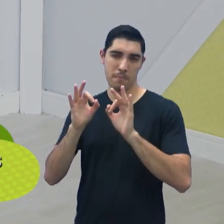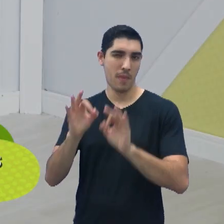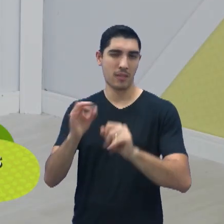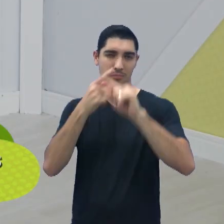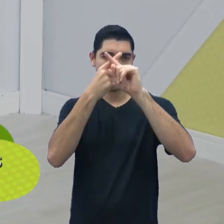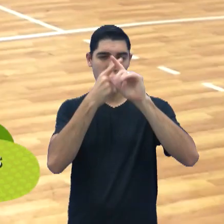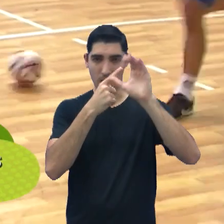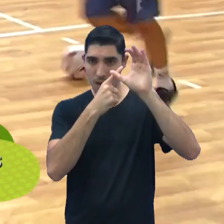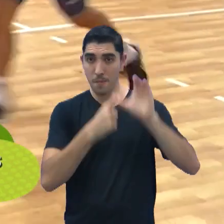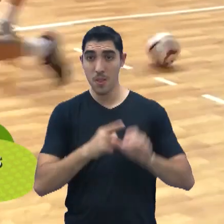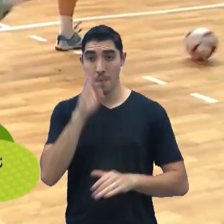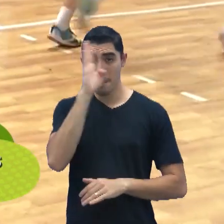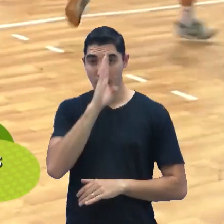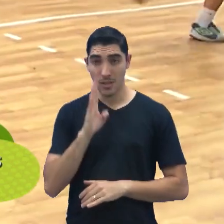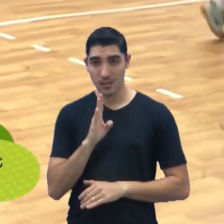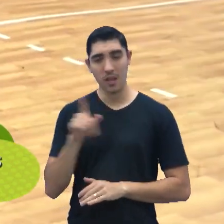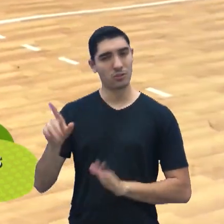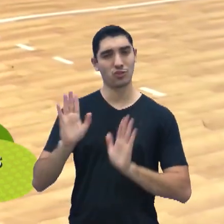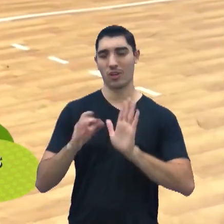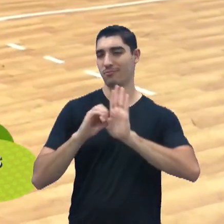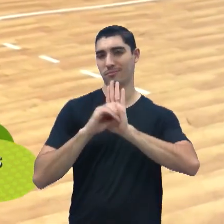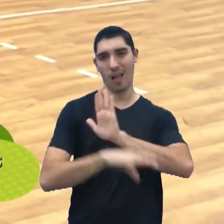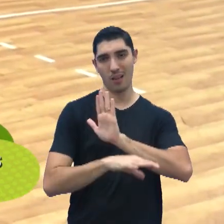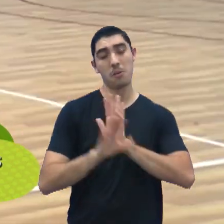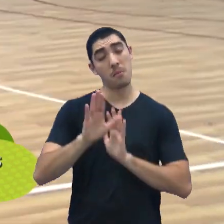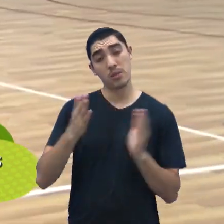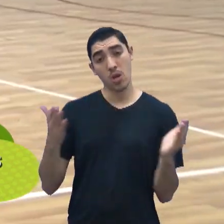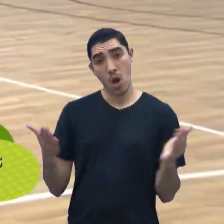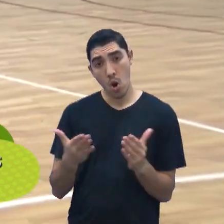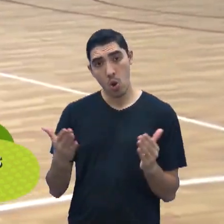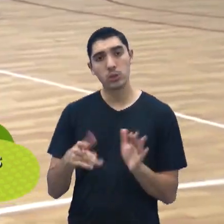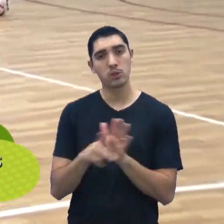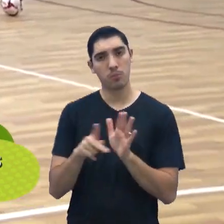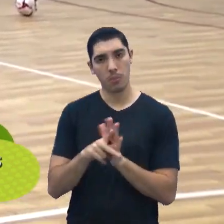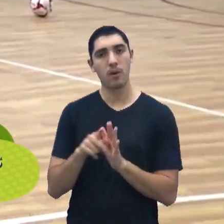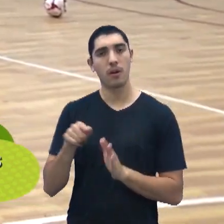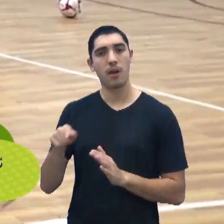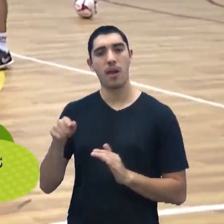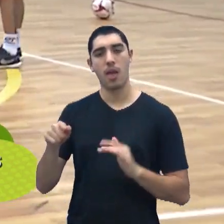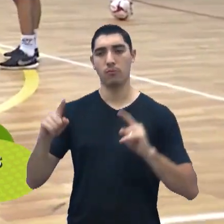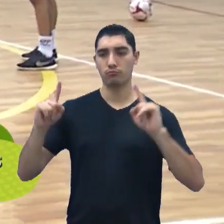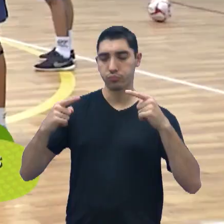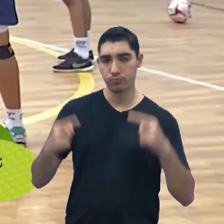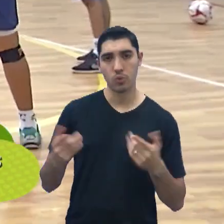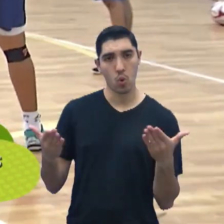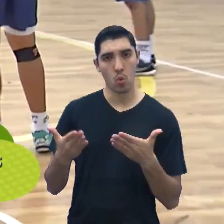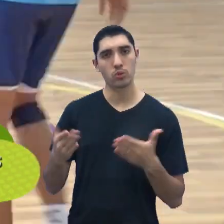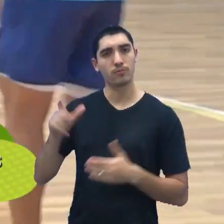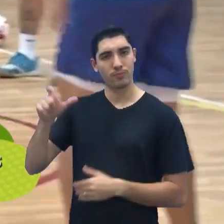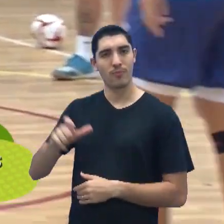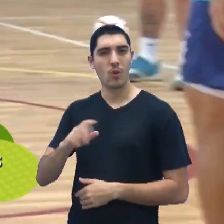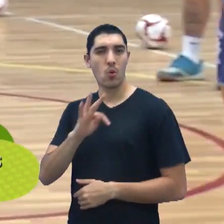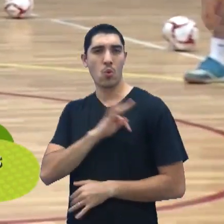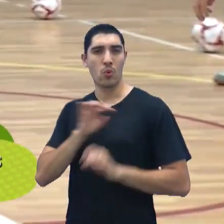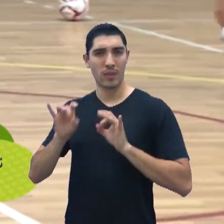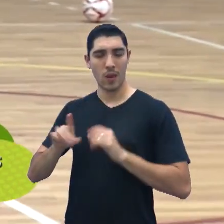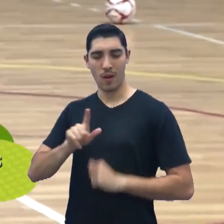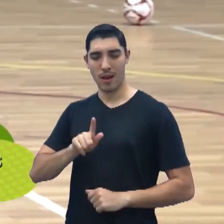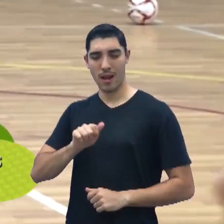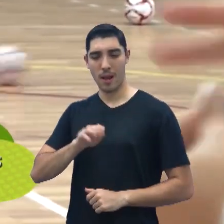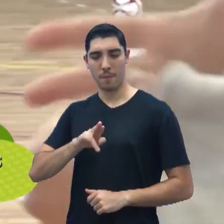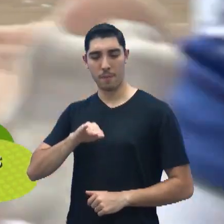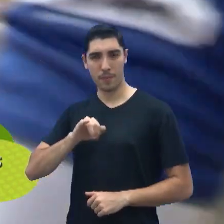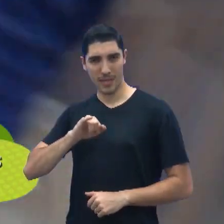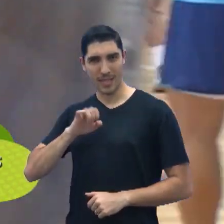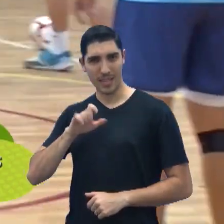José Futsal, entra em quadra hoje pela 20ª rodada da Liga Nacional. O time do técnico Gabriel Pichu entra em quadra